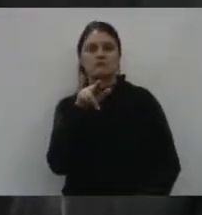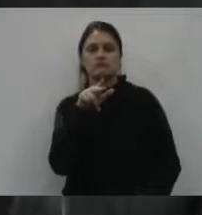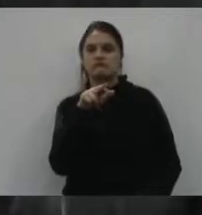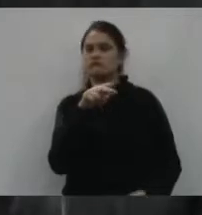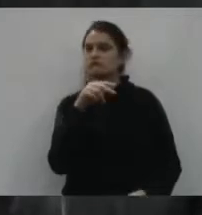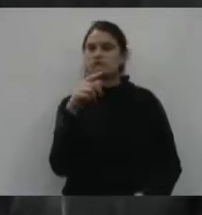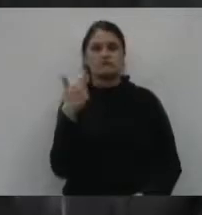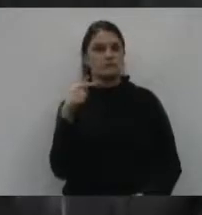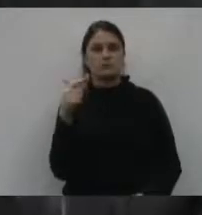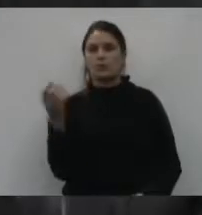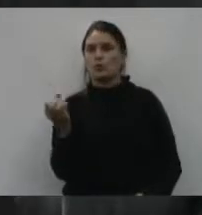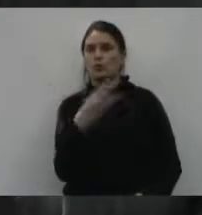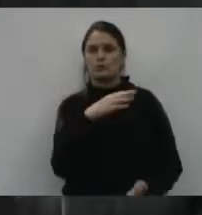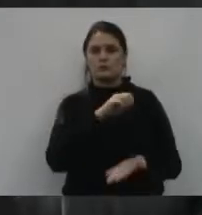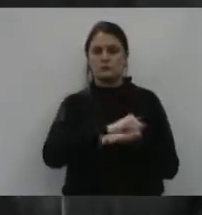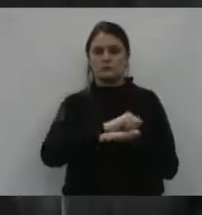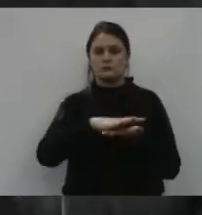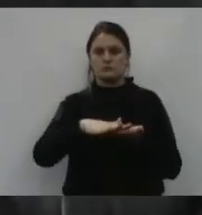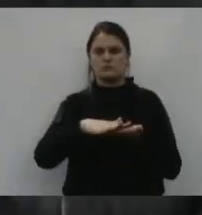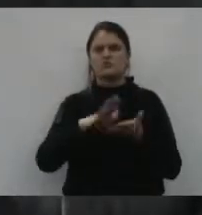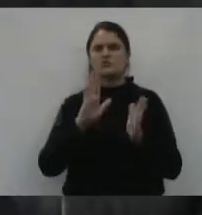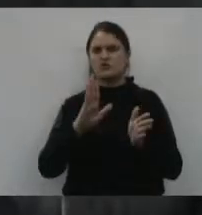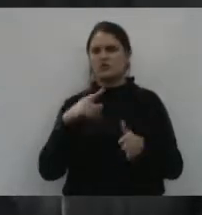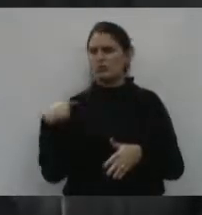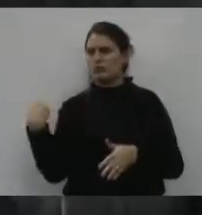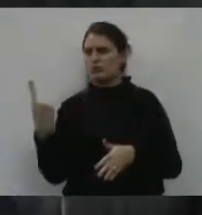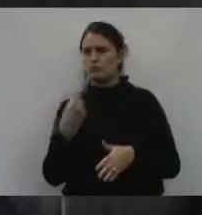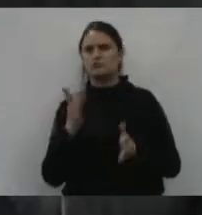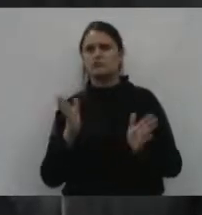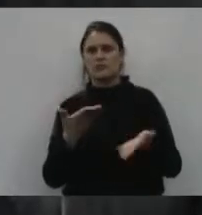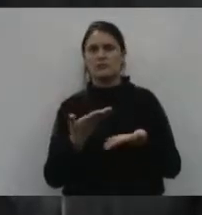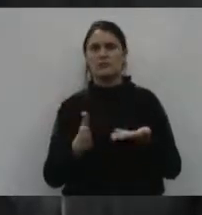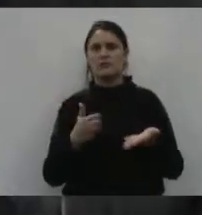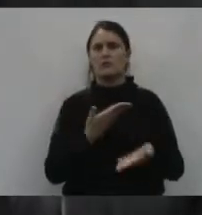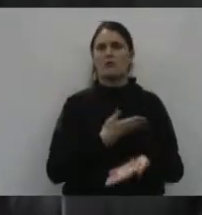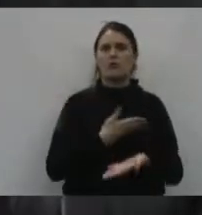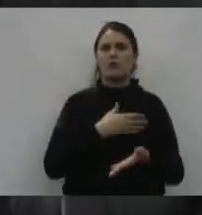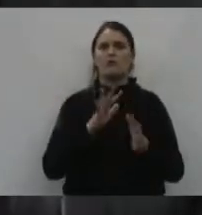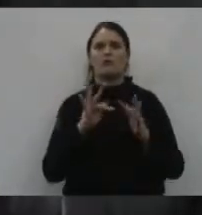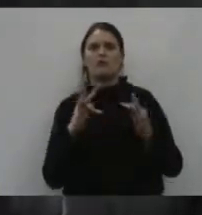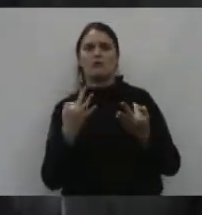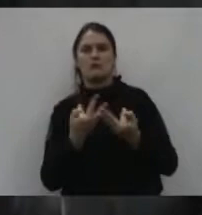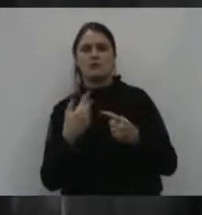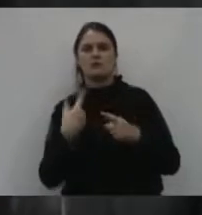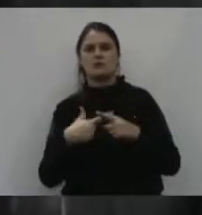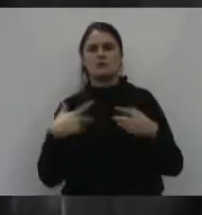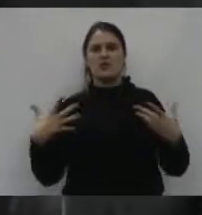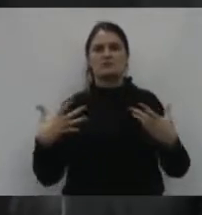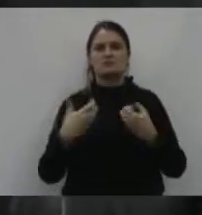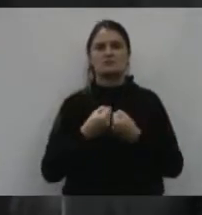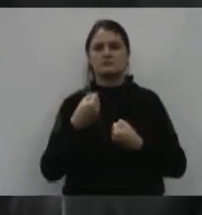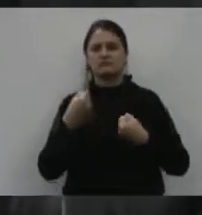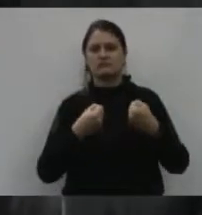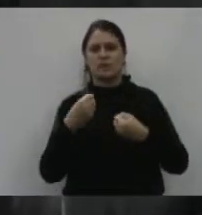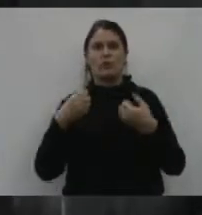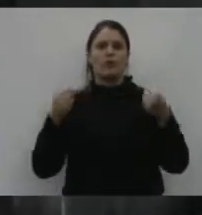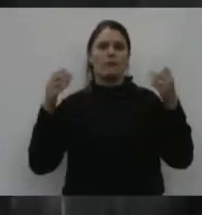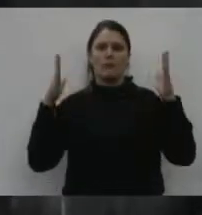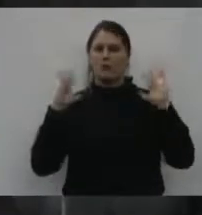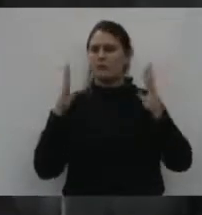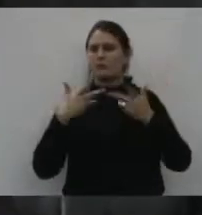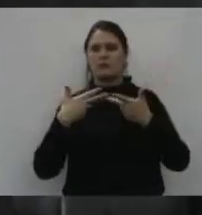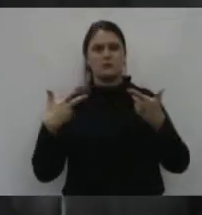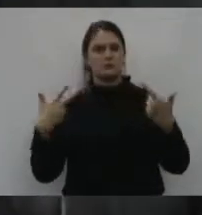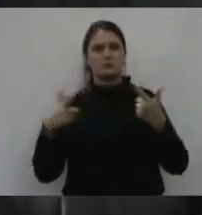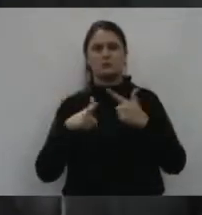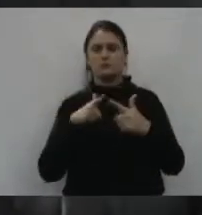igual. Quem de nós já não perdeu um parente, um amigo, um conhecido nesse trecho e teme perder mais até a